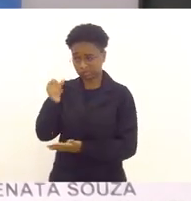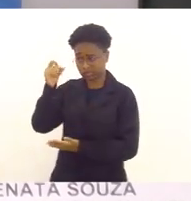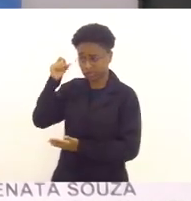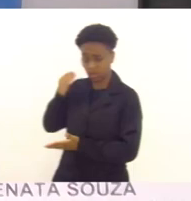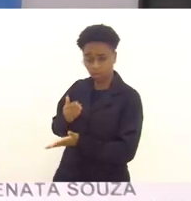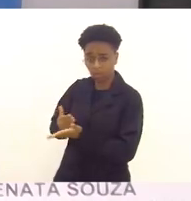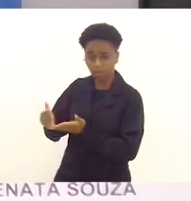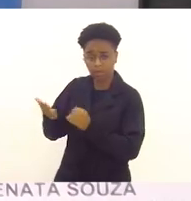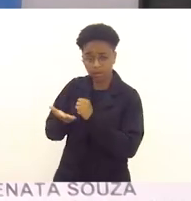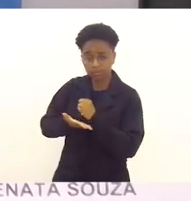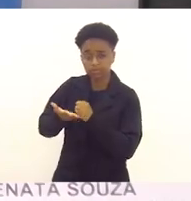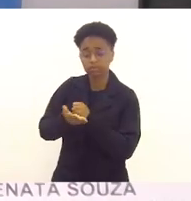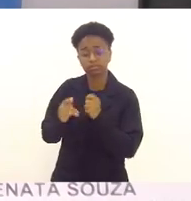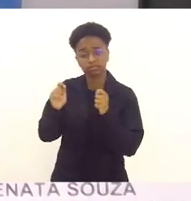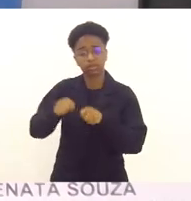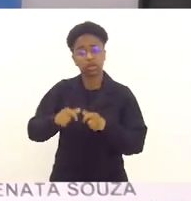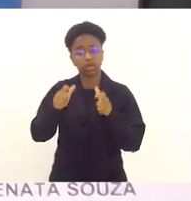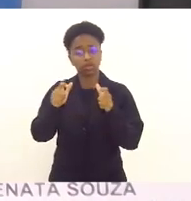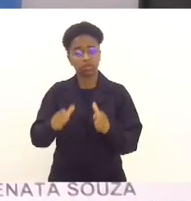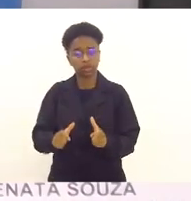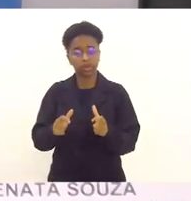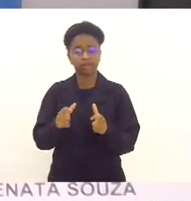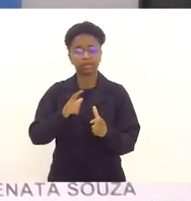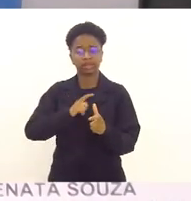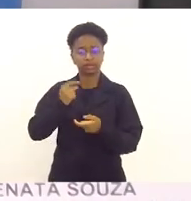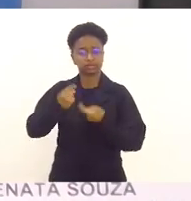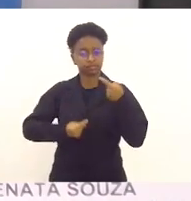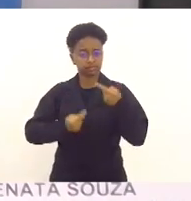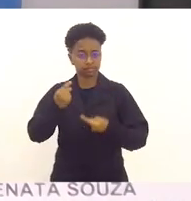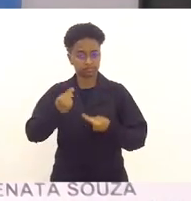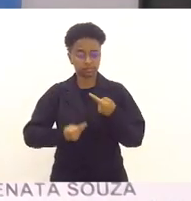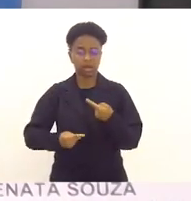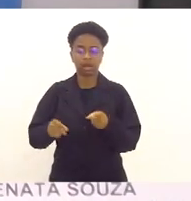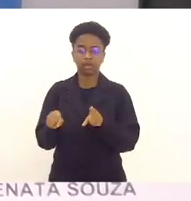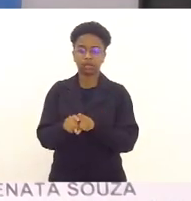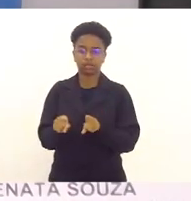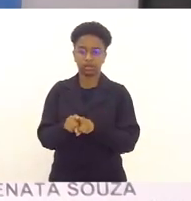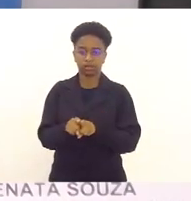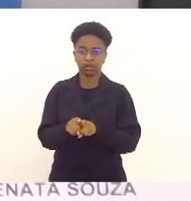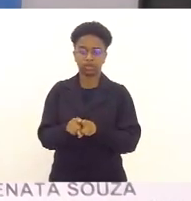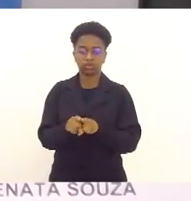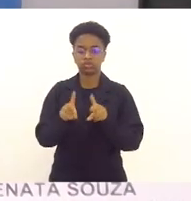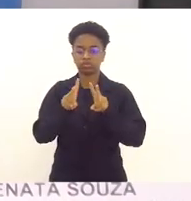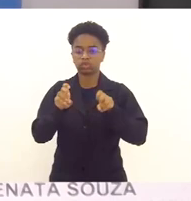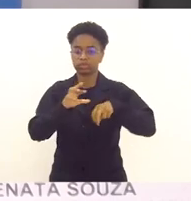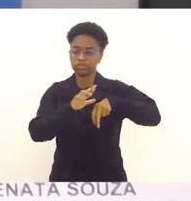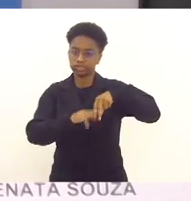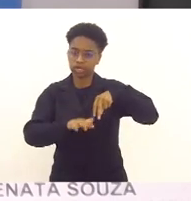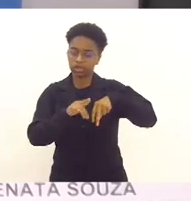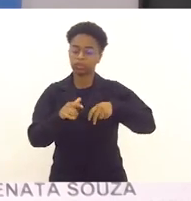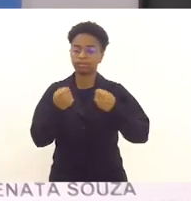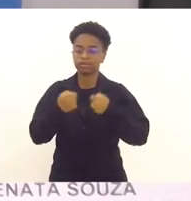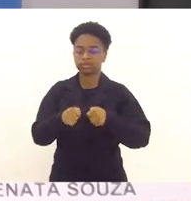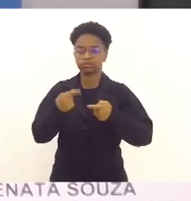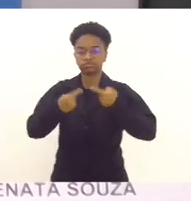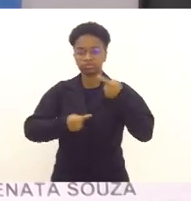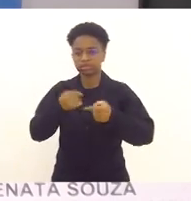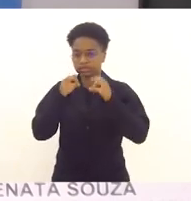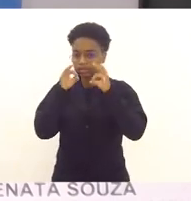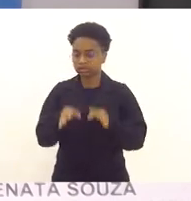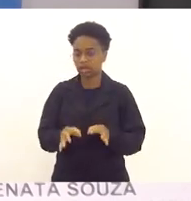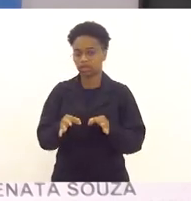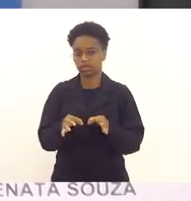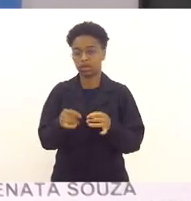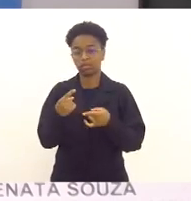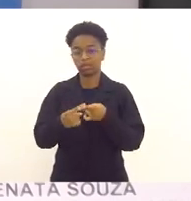possa ser esse lugar onde o debate com relação a gênero seja colocado de maneira concreta né Para